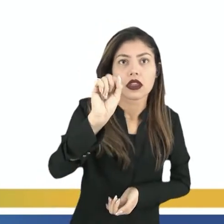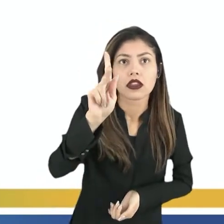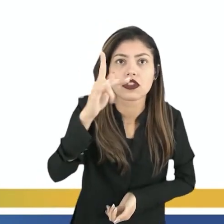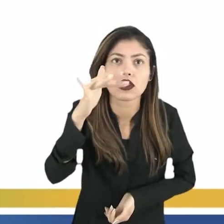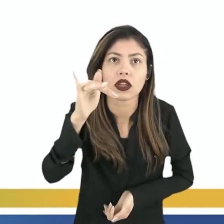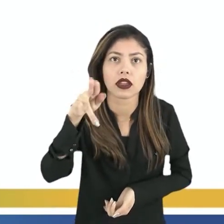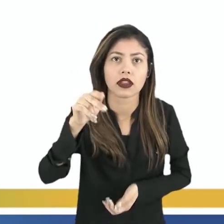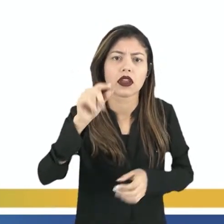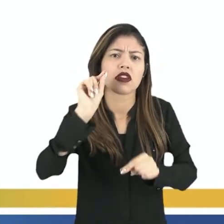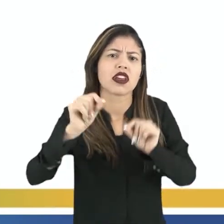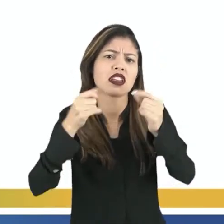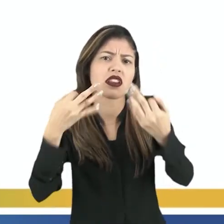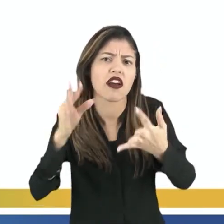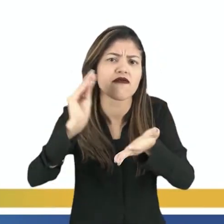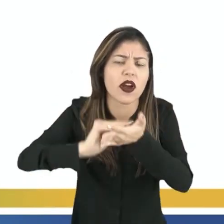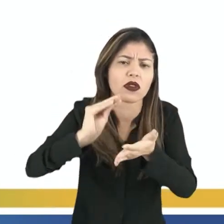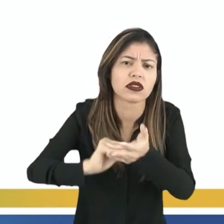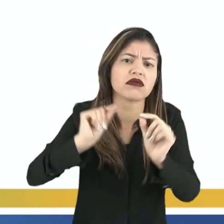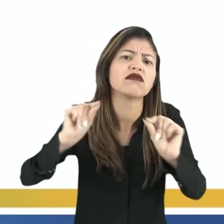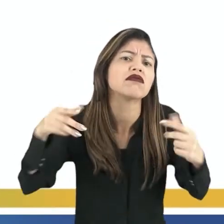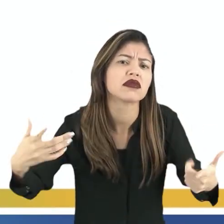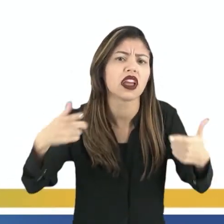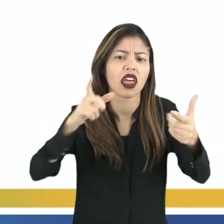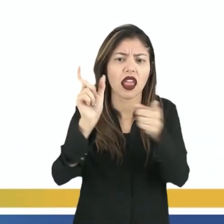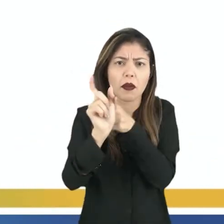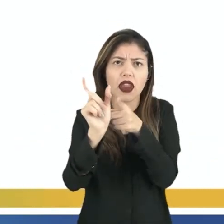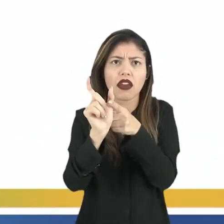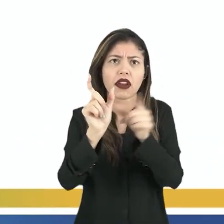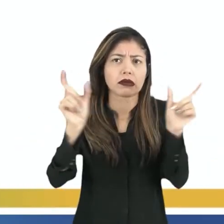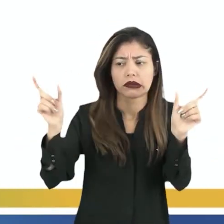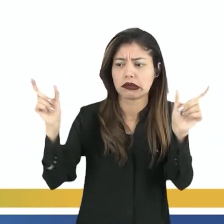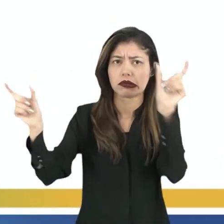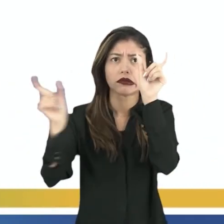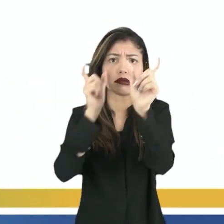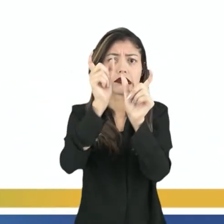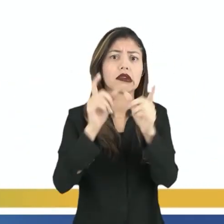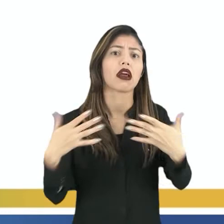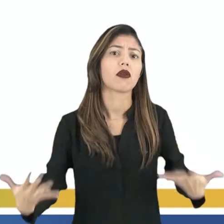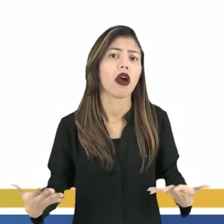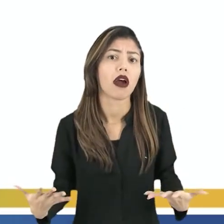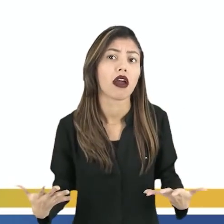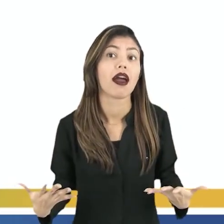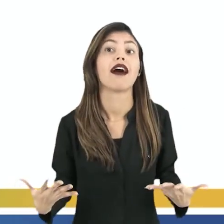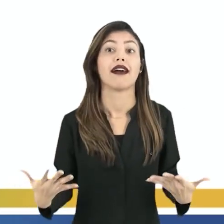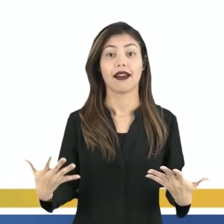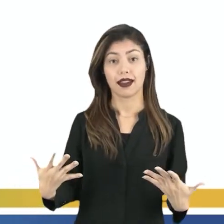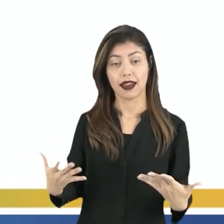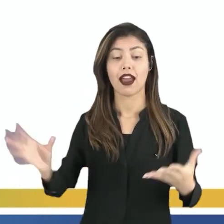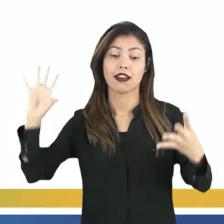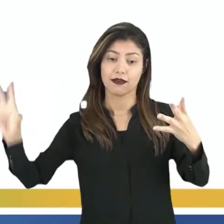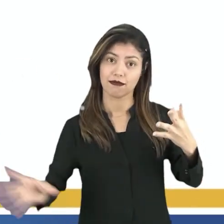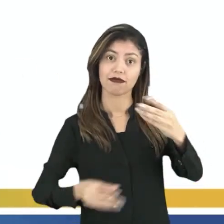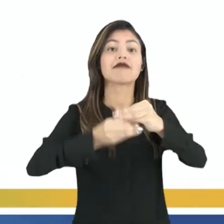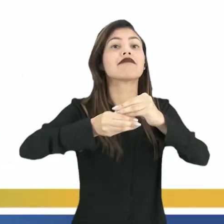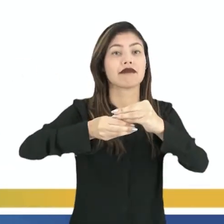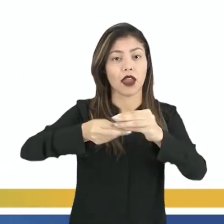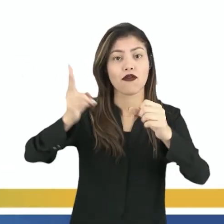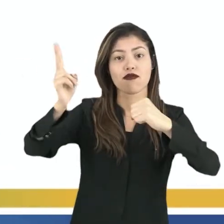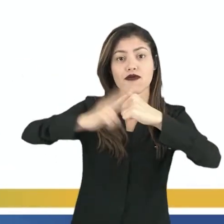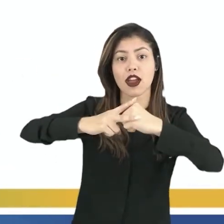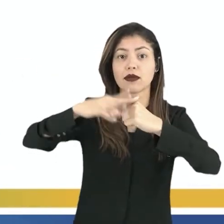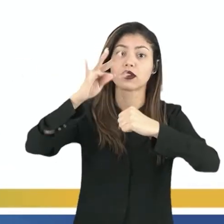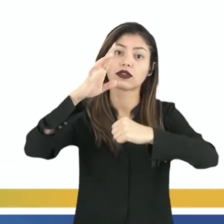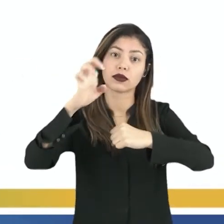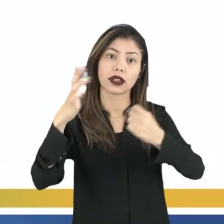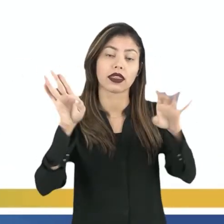a message. O que está faltando nessas palavras soltas que eu dei para vocês fazerem frases? Está faltando vocês acrescentarem o verbo to be